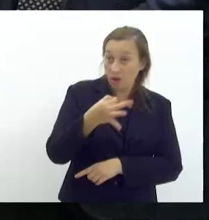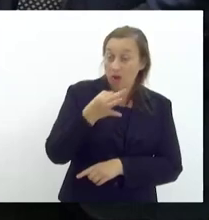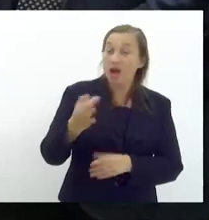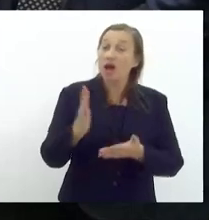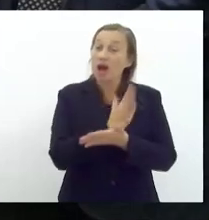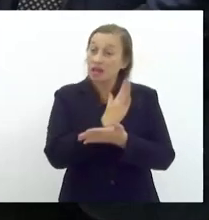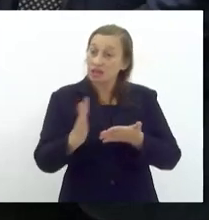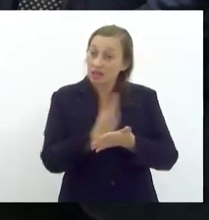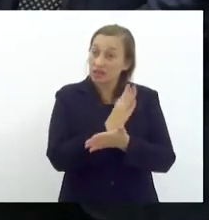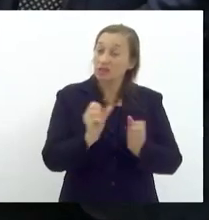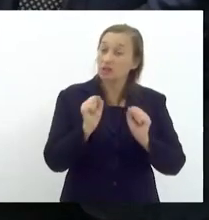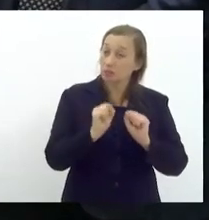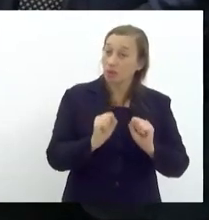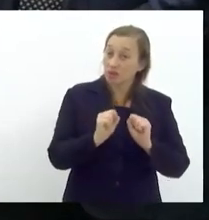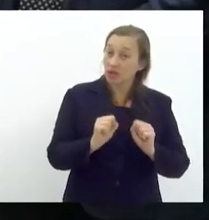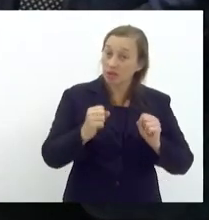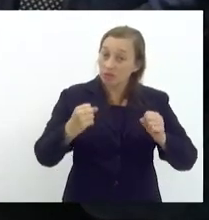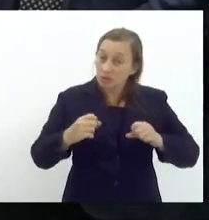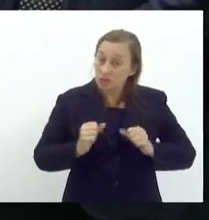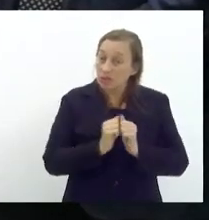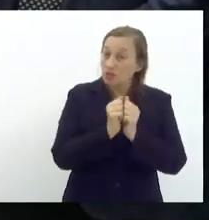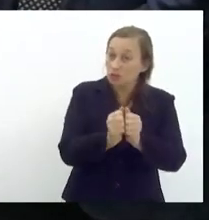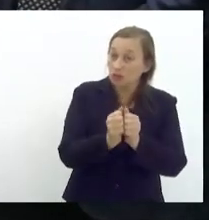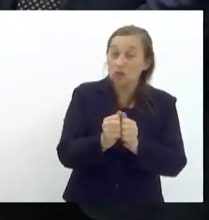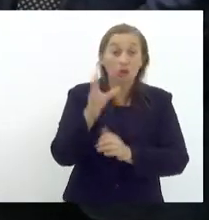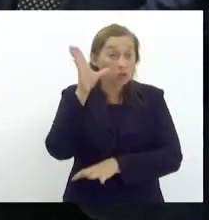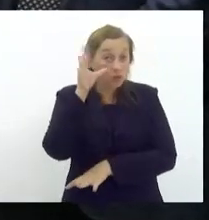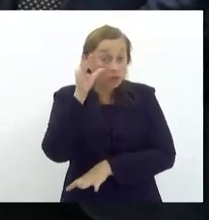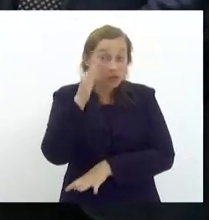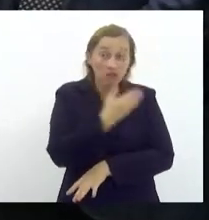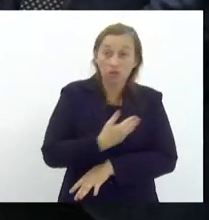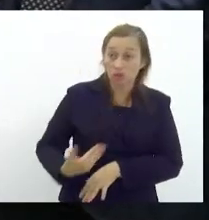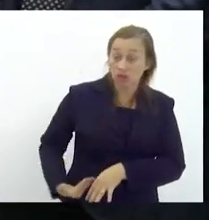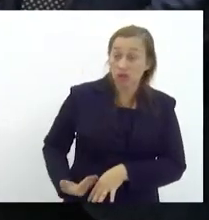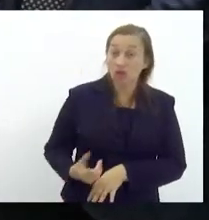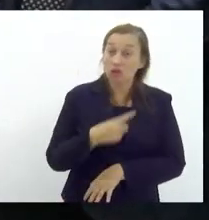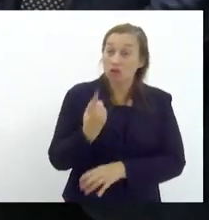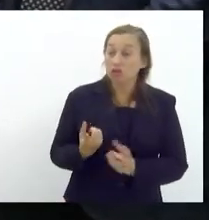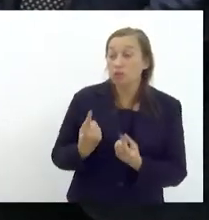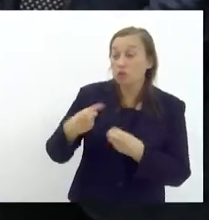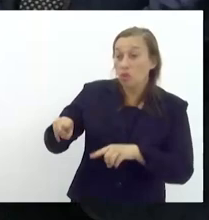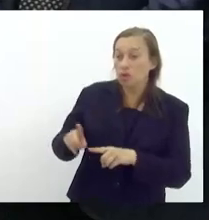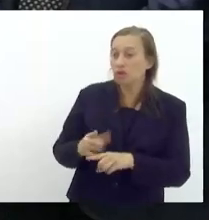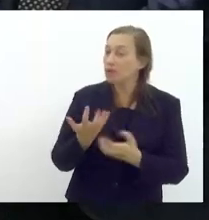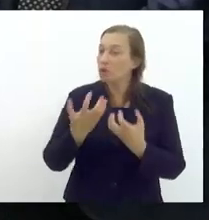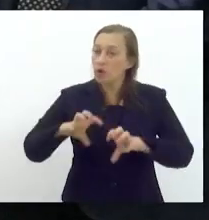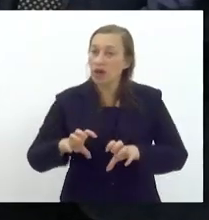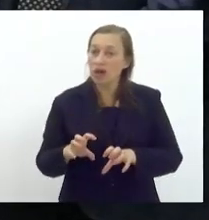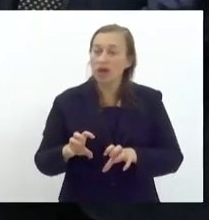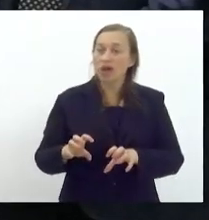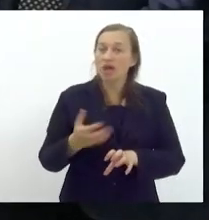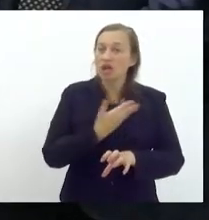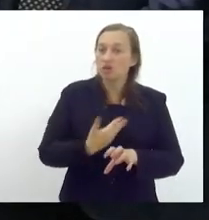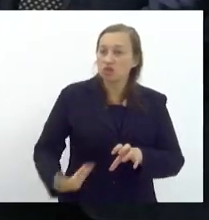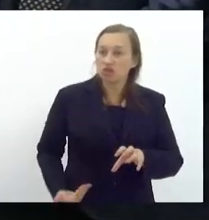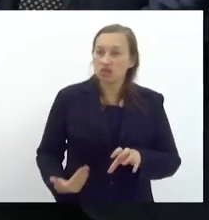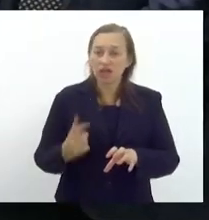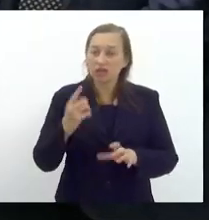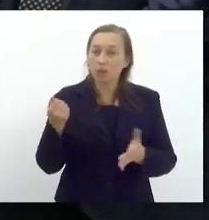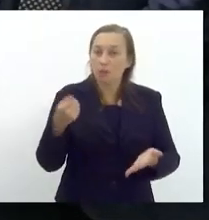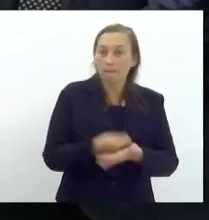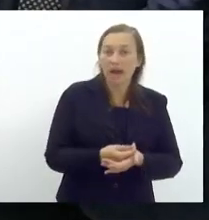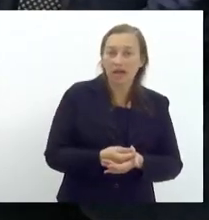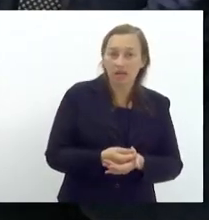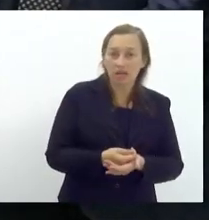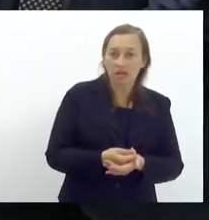vezes a gente pode convergir na defesa dos interesses do Estado a gente e a doposição Mas a gente não quer que o estado não tenha condições de pagar suas contas